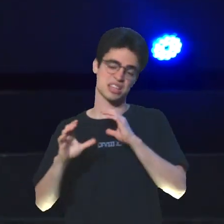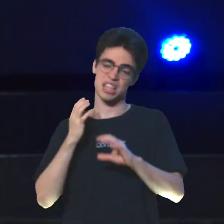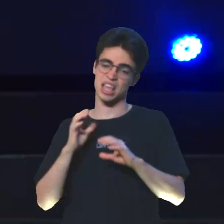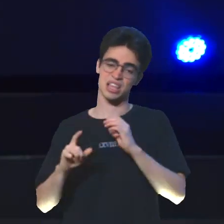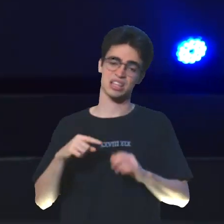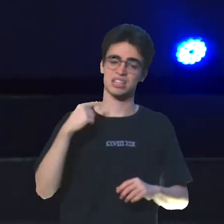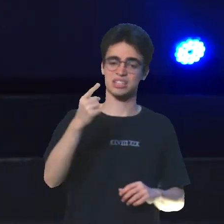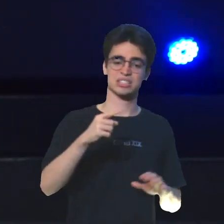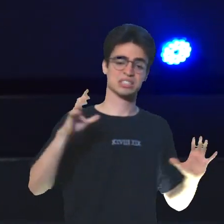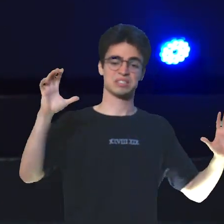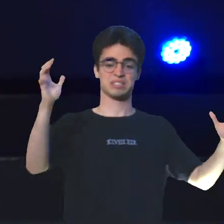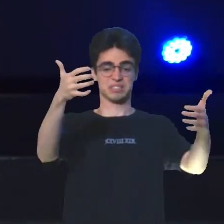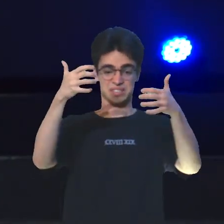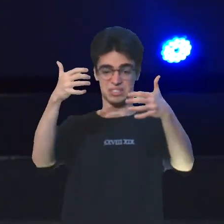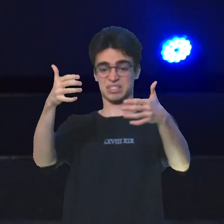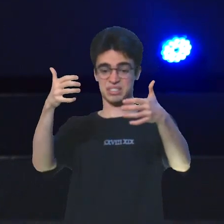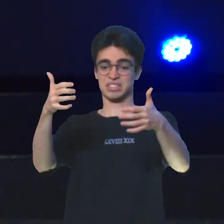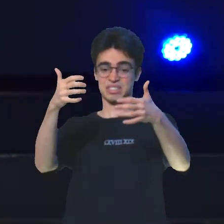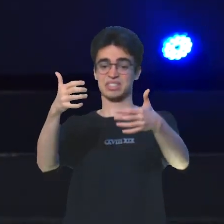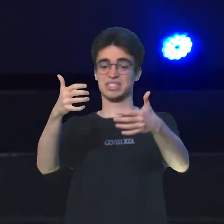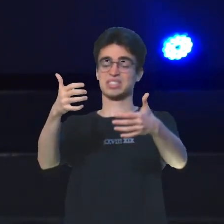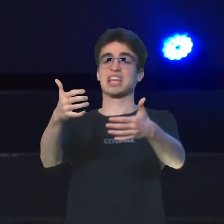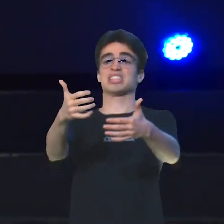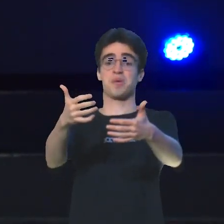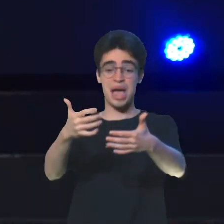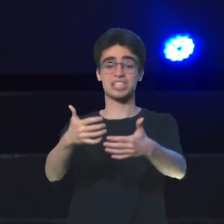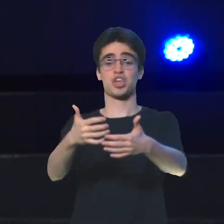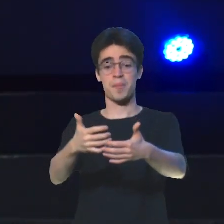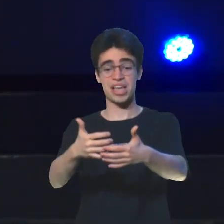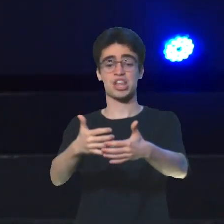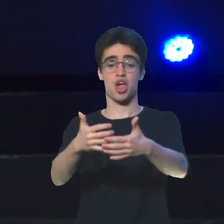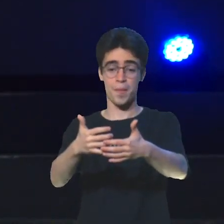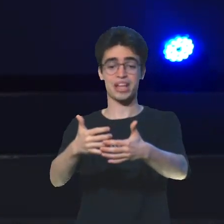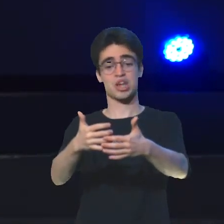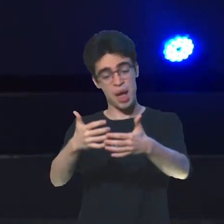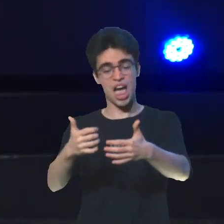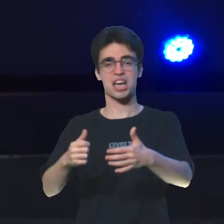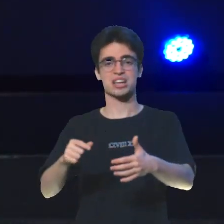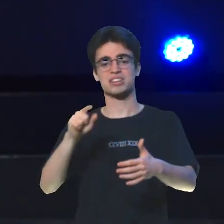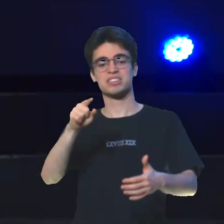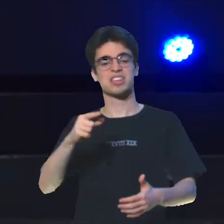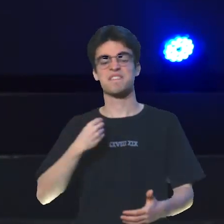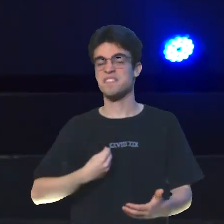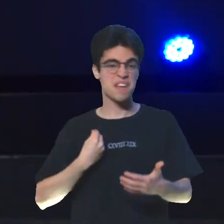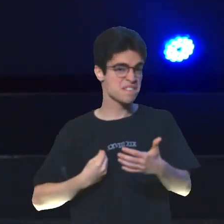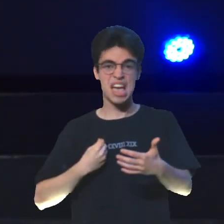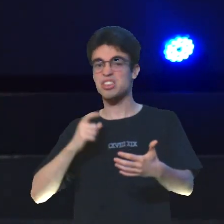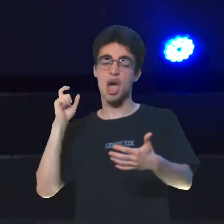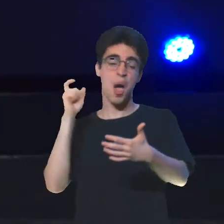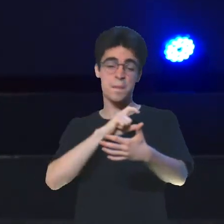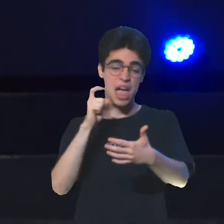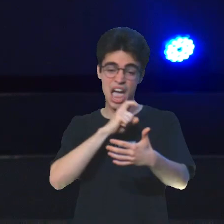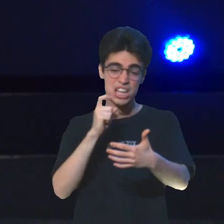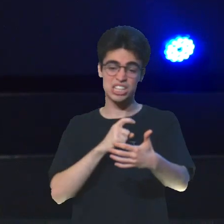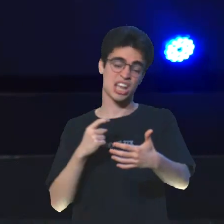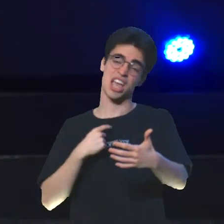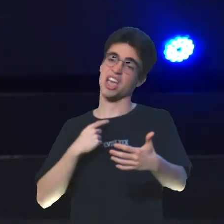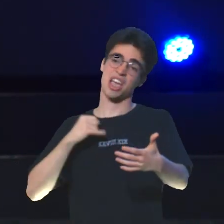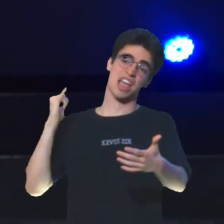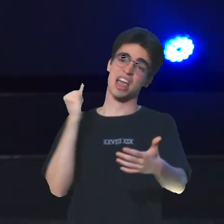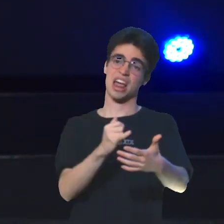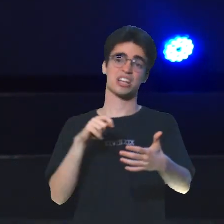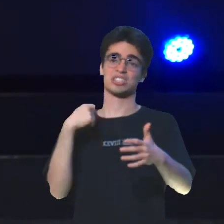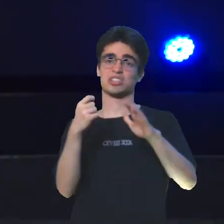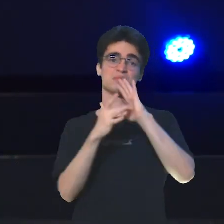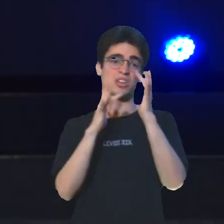palco e ele agarra esse cara assim, e ele começa a falar isso. Tudo que você está vivendo é uma mentira. E eu trouxe a palavra de